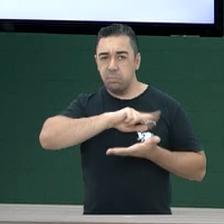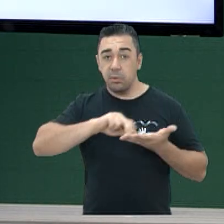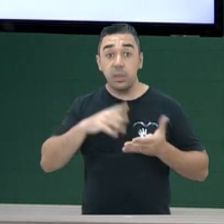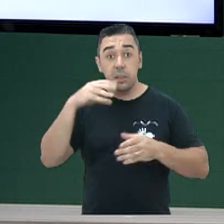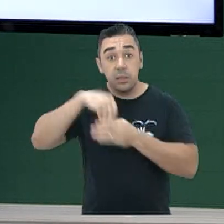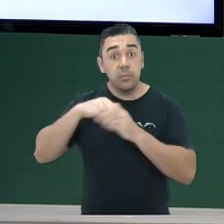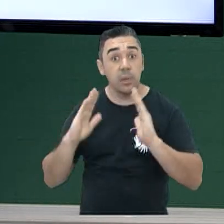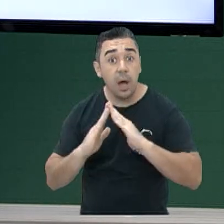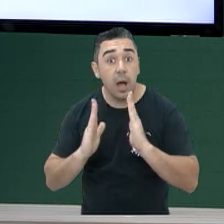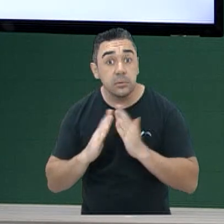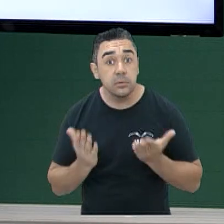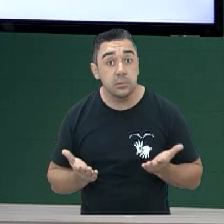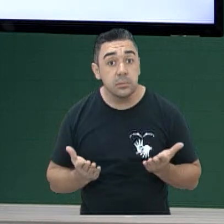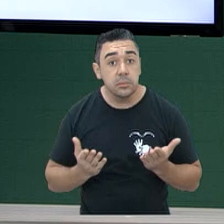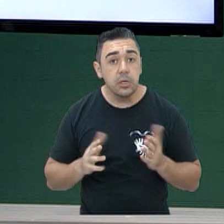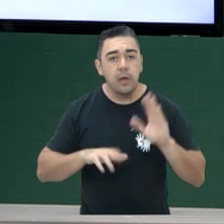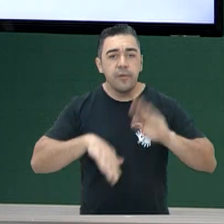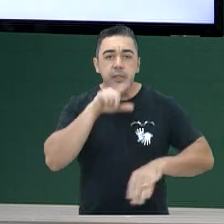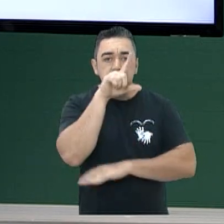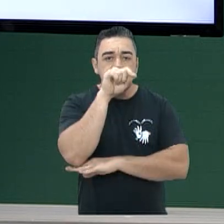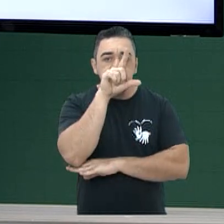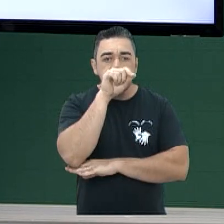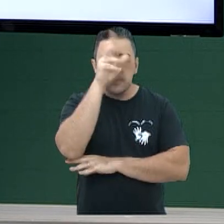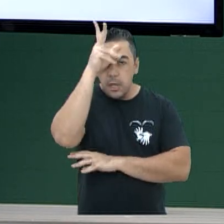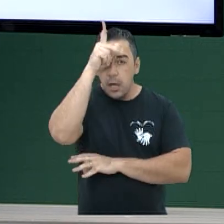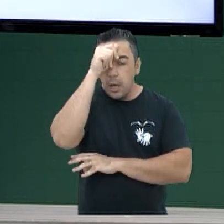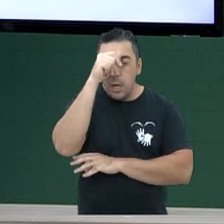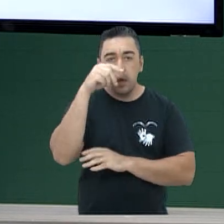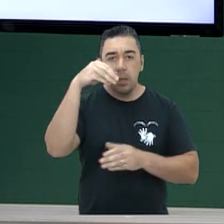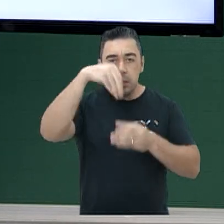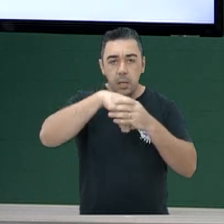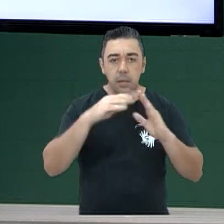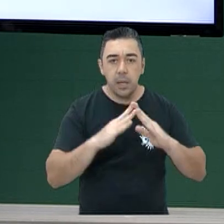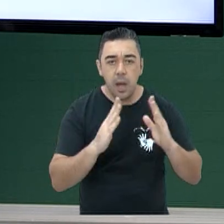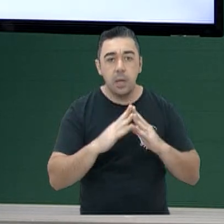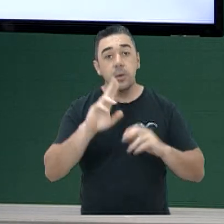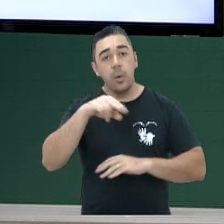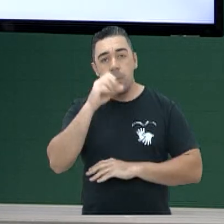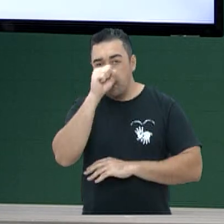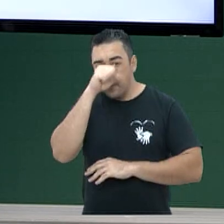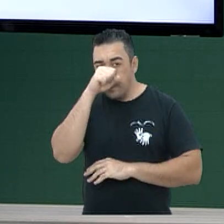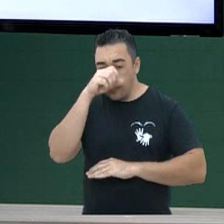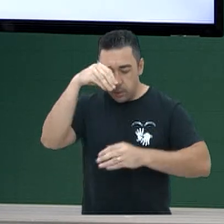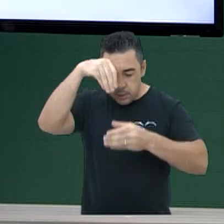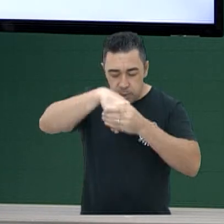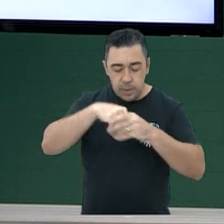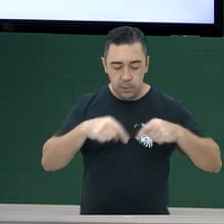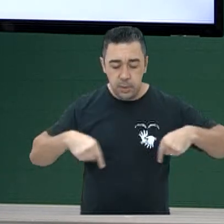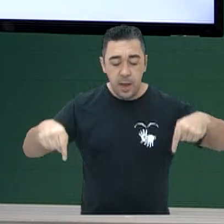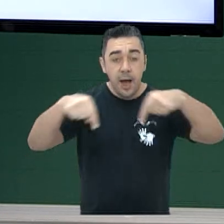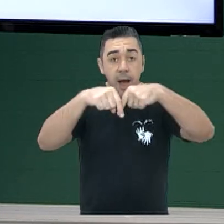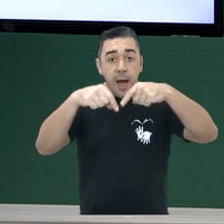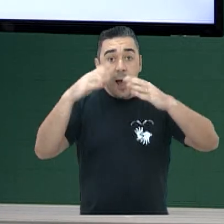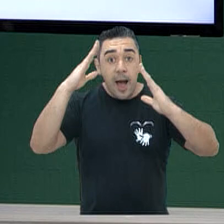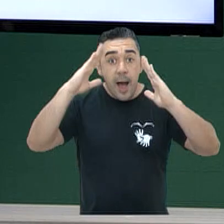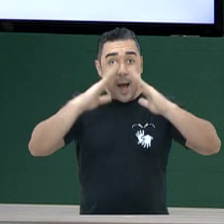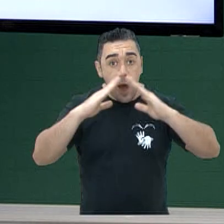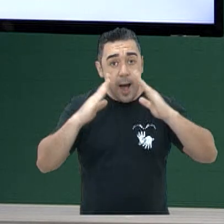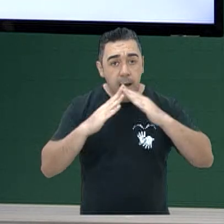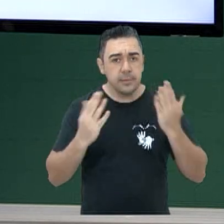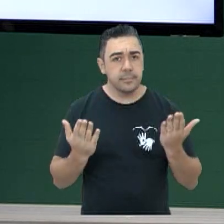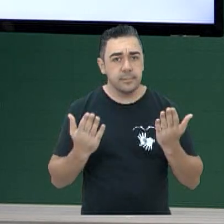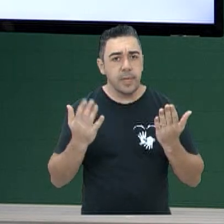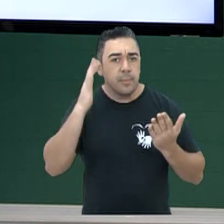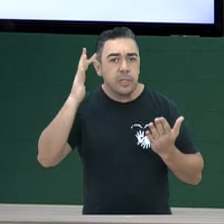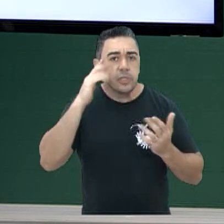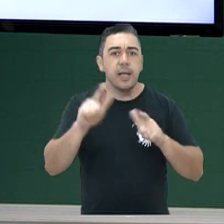residência, né? Galinhas andando dentro de casa, porquinhos correndo na sala. Então imagine como é que era a salubridade, né? O que é salubridade?